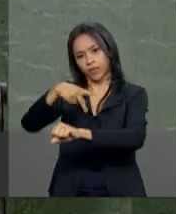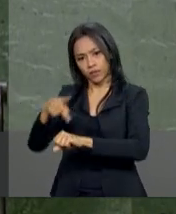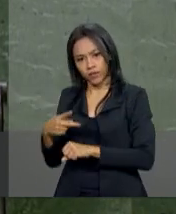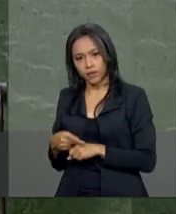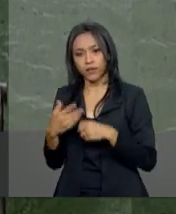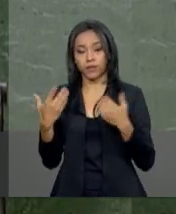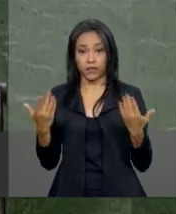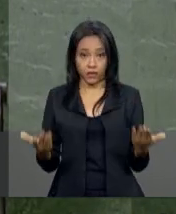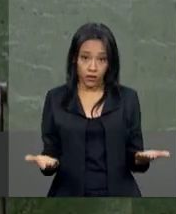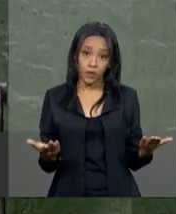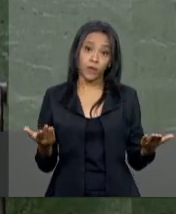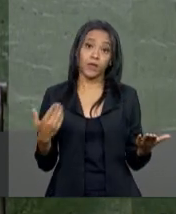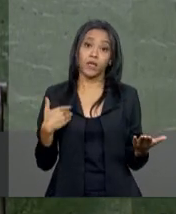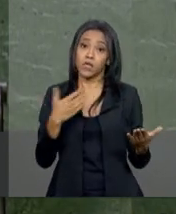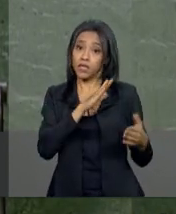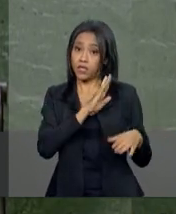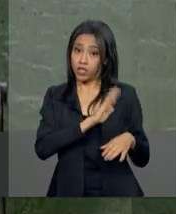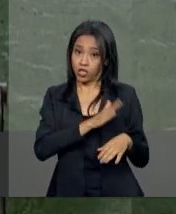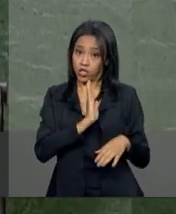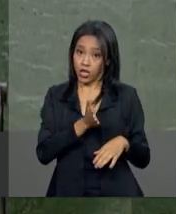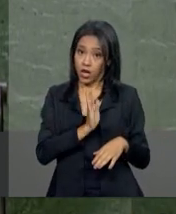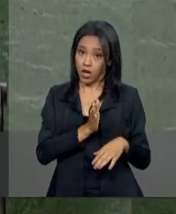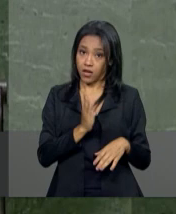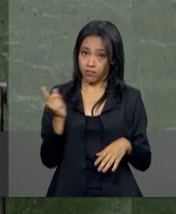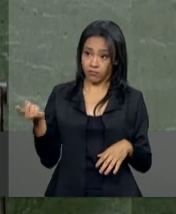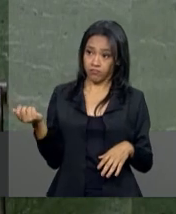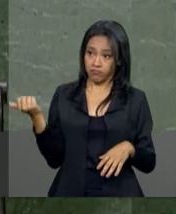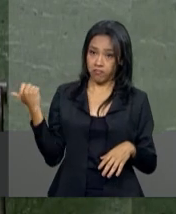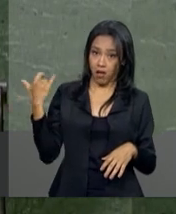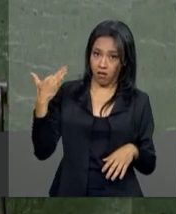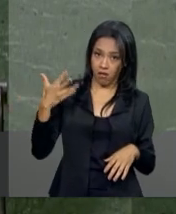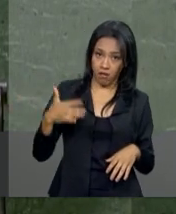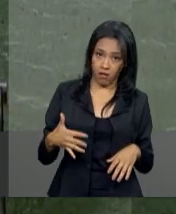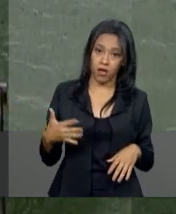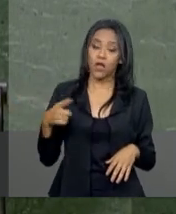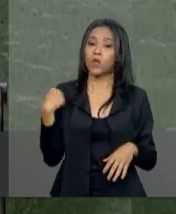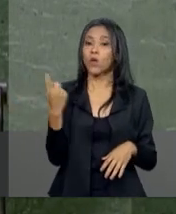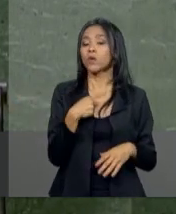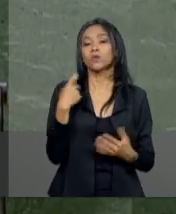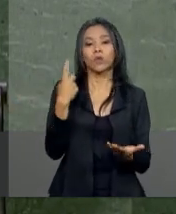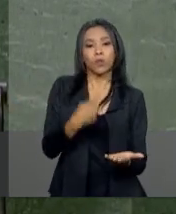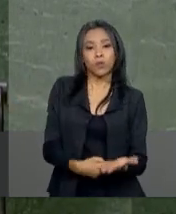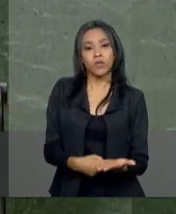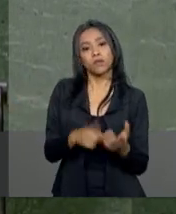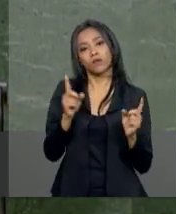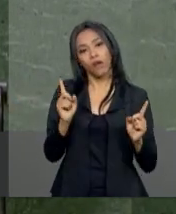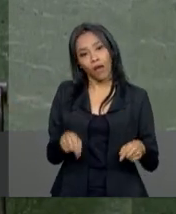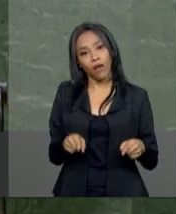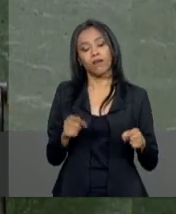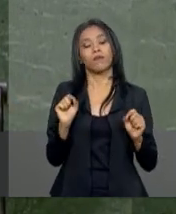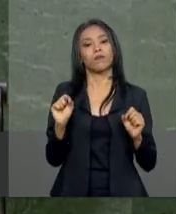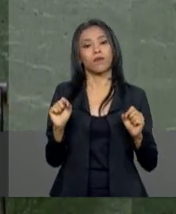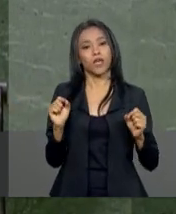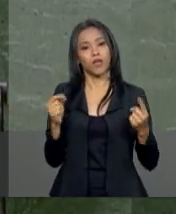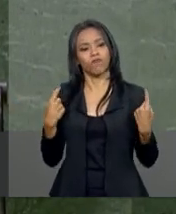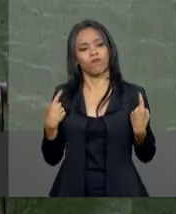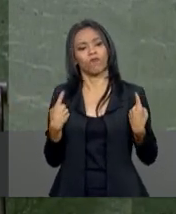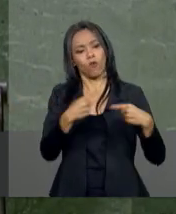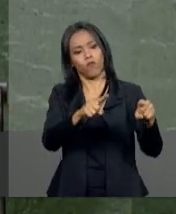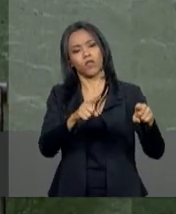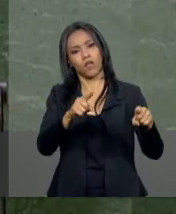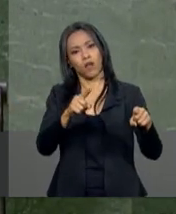palavras do já saudoso kofi annan nossa missão é confrontar a ignorância